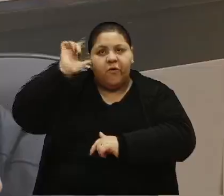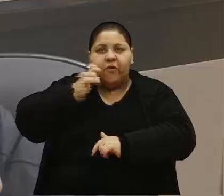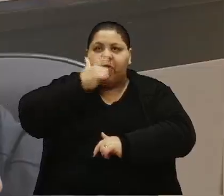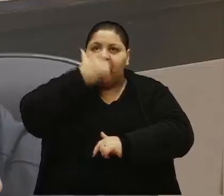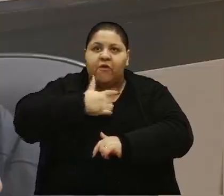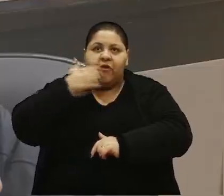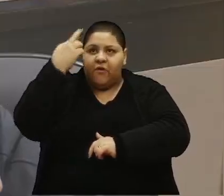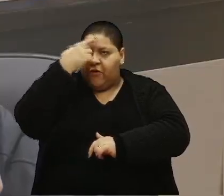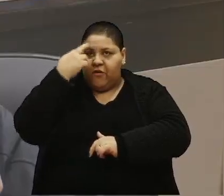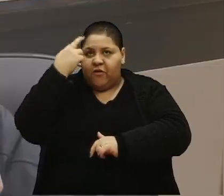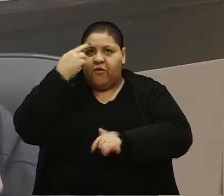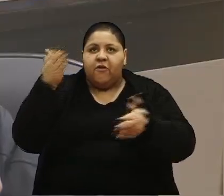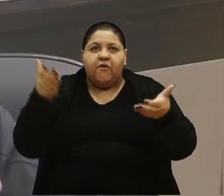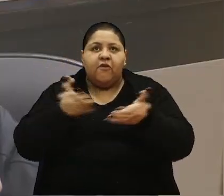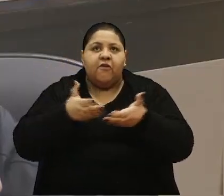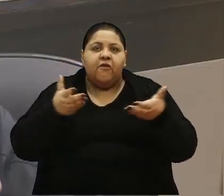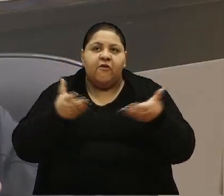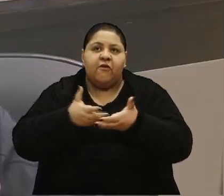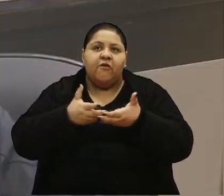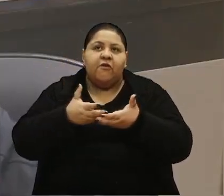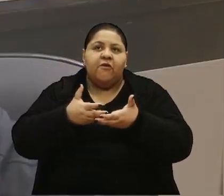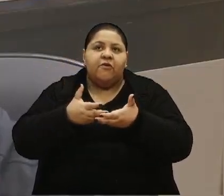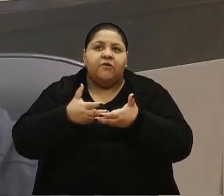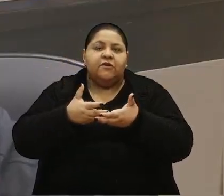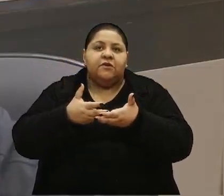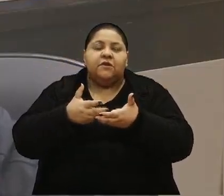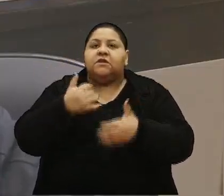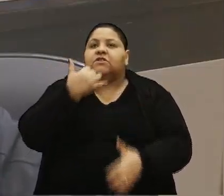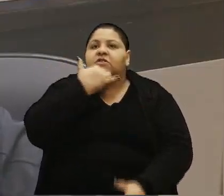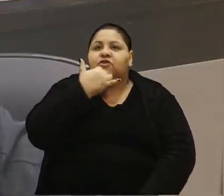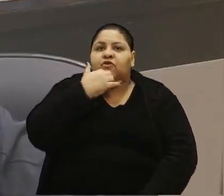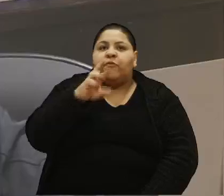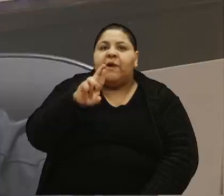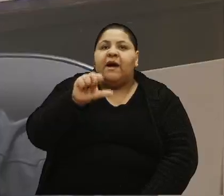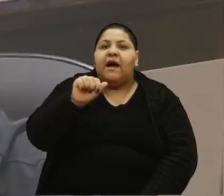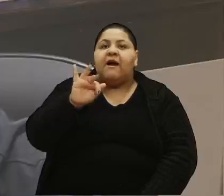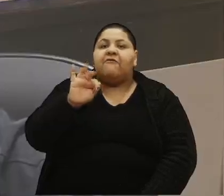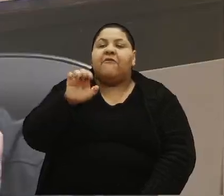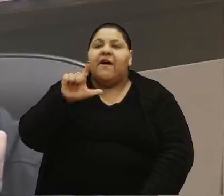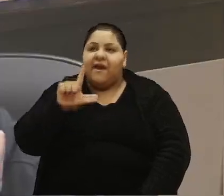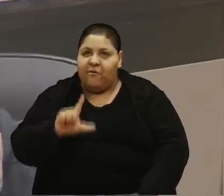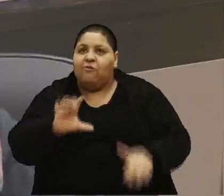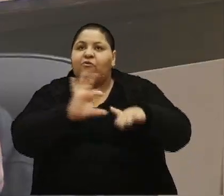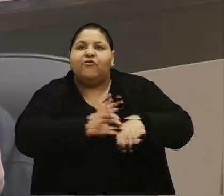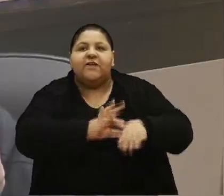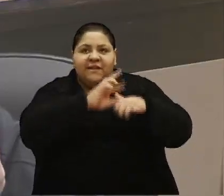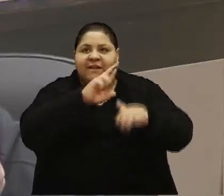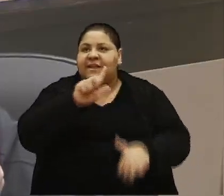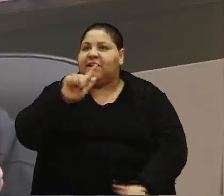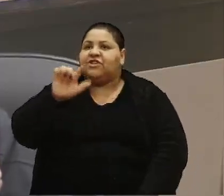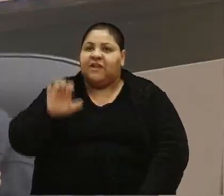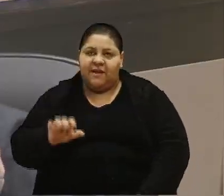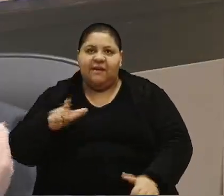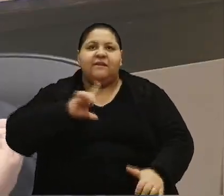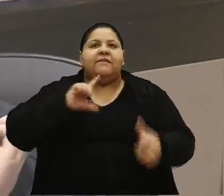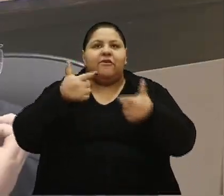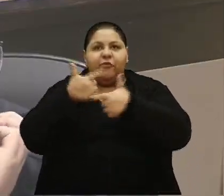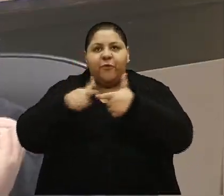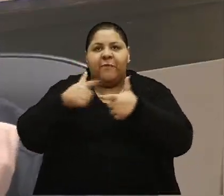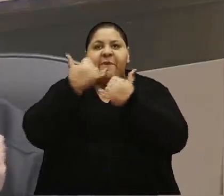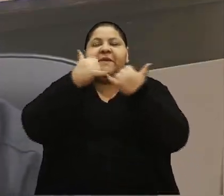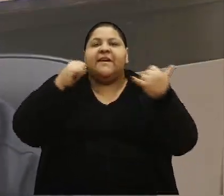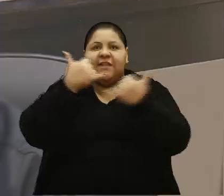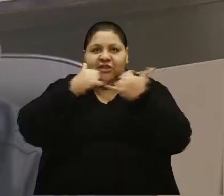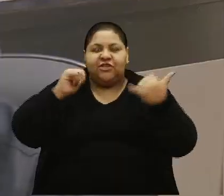não ficou feliz que hoje caiu a luz em diversos lugares já. Acho que o pessoal está nos castigando. Na época do Bolsonaro não ficava caindo luz assim. E